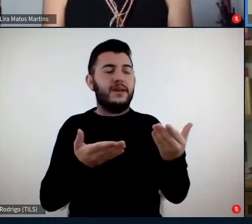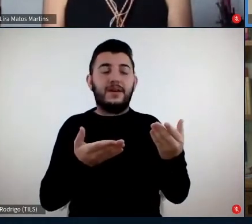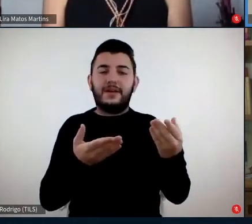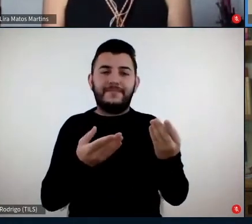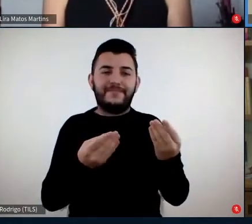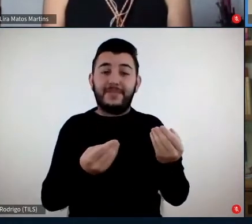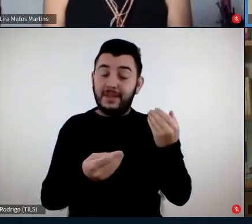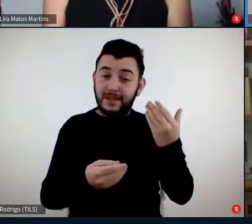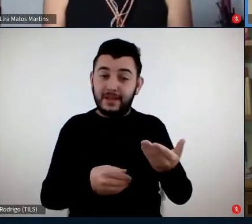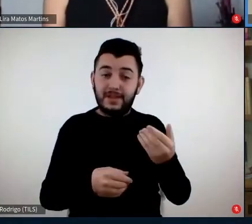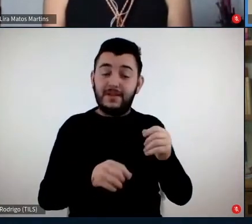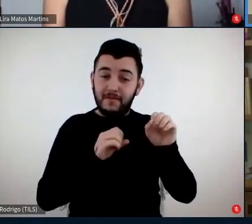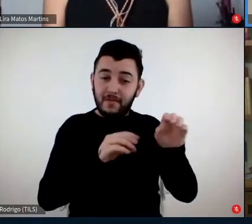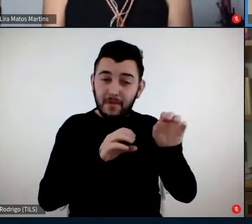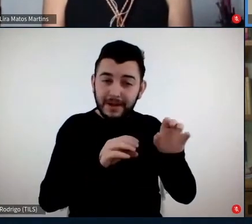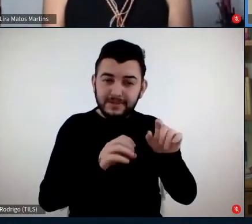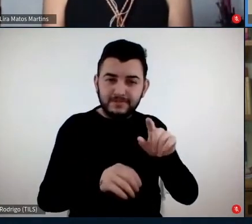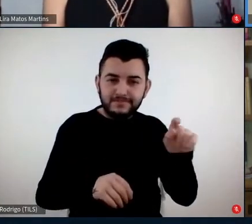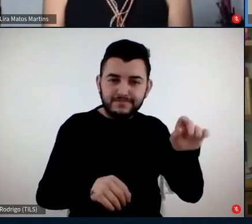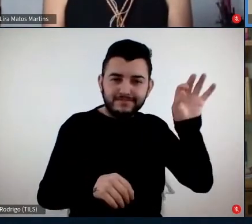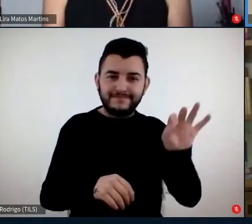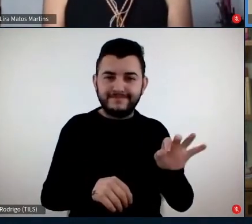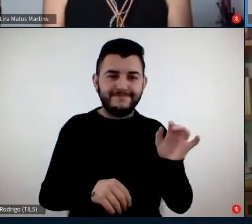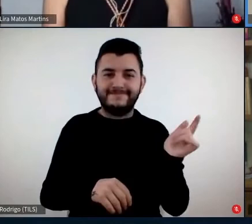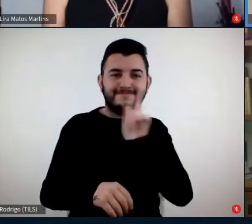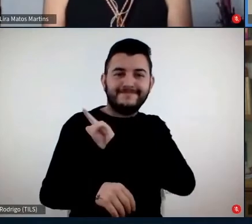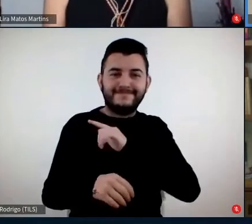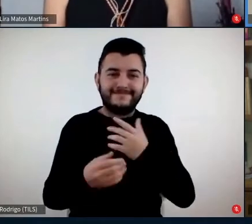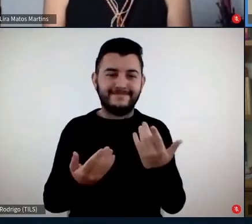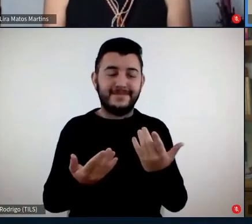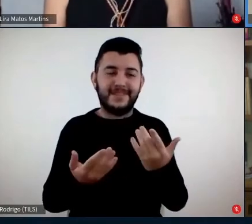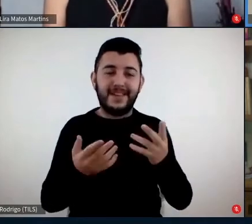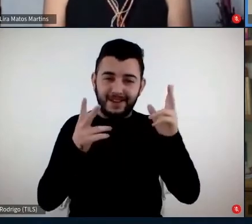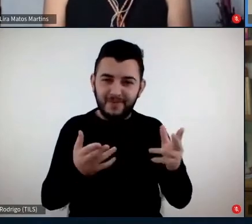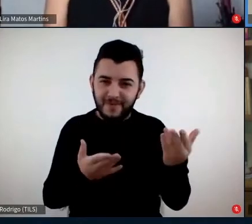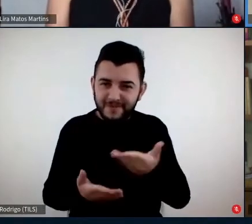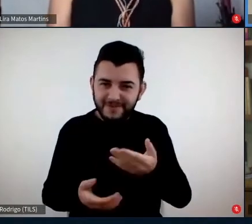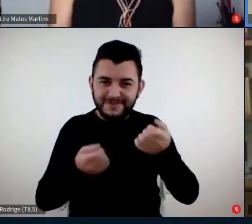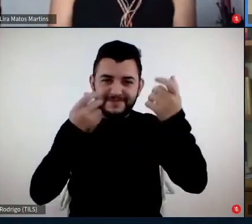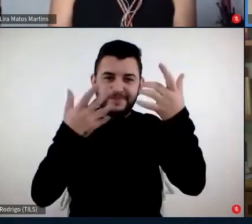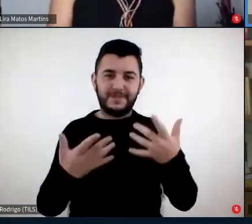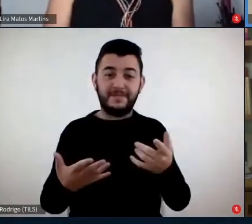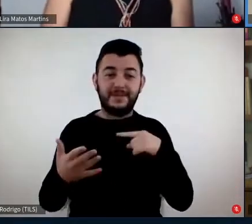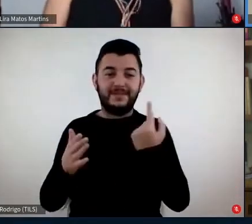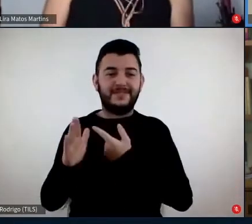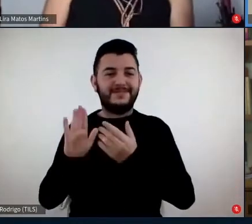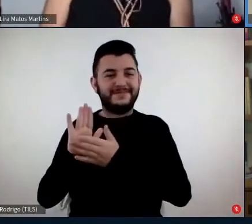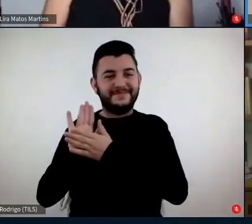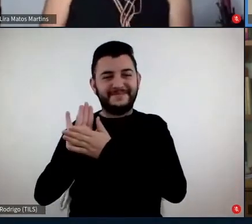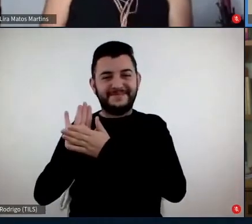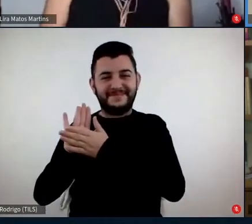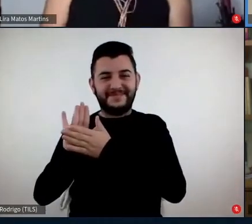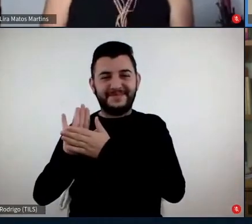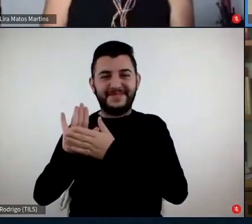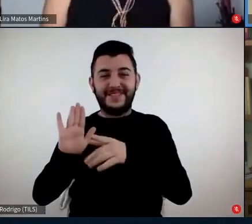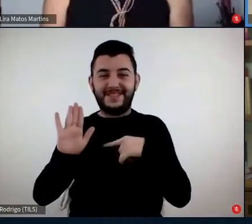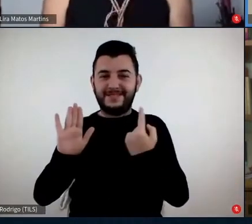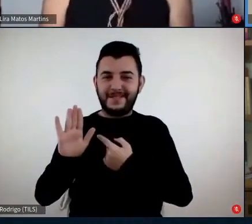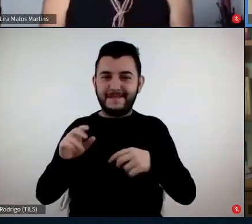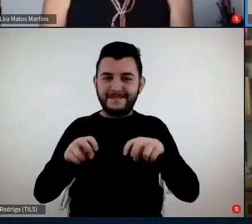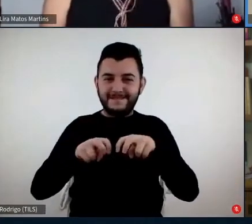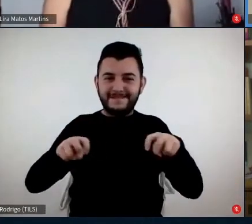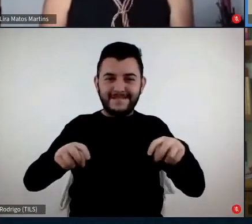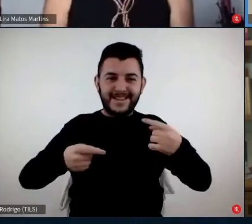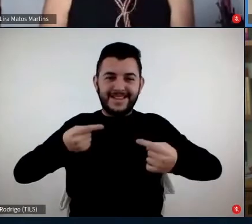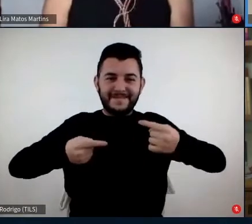você mesmo colocou, né? Então, fica aí a nossa proposta de repente, ter uma mesa de